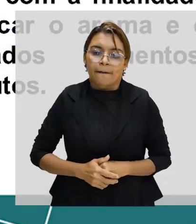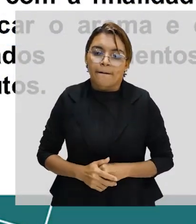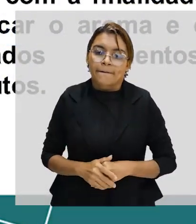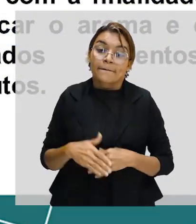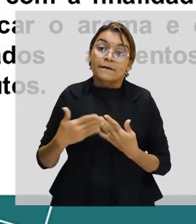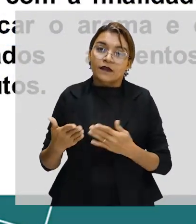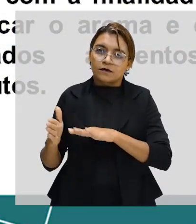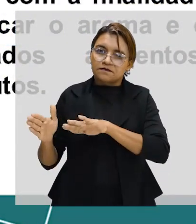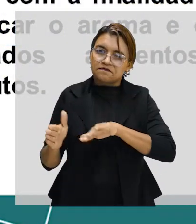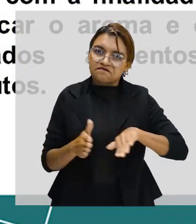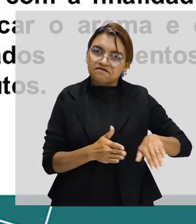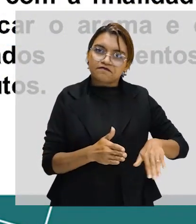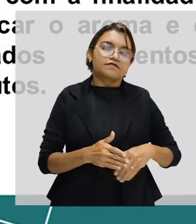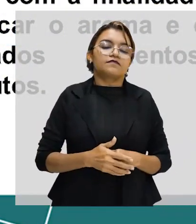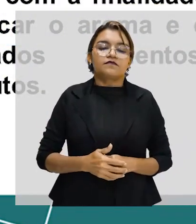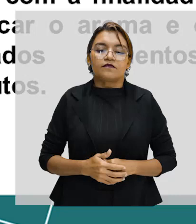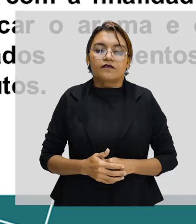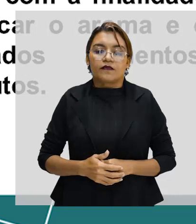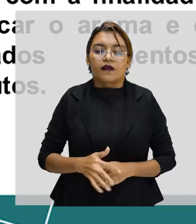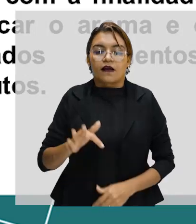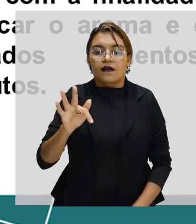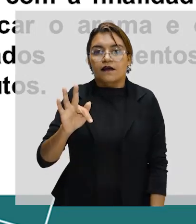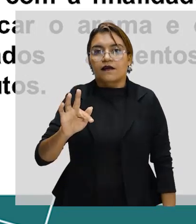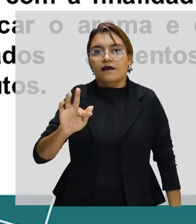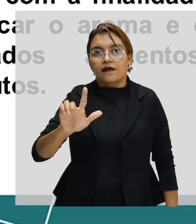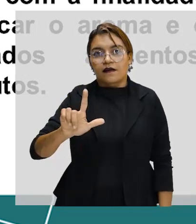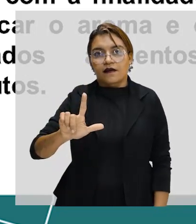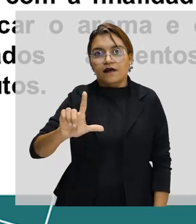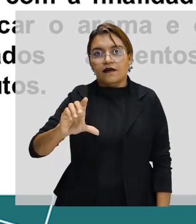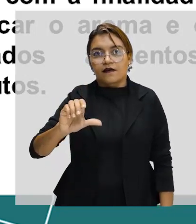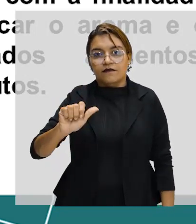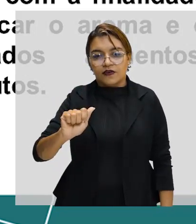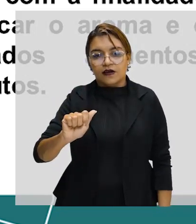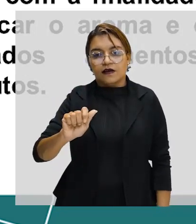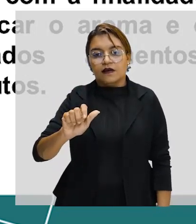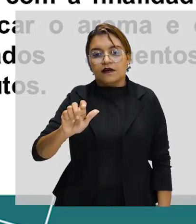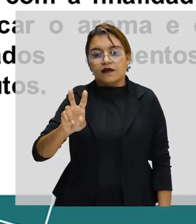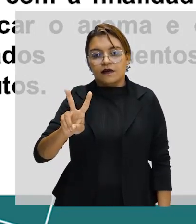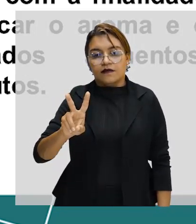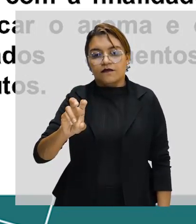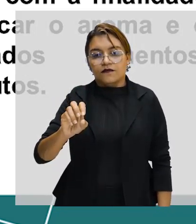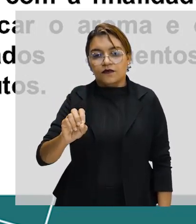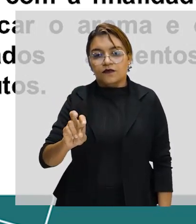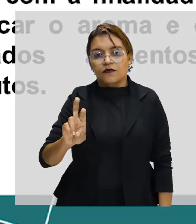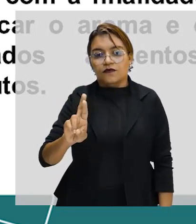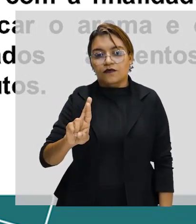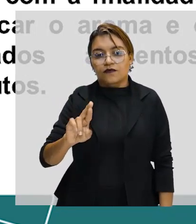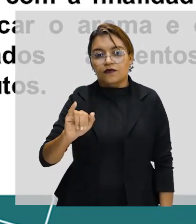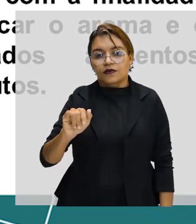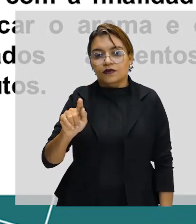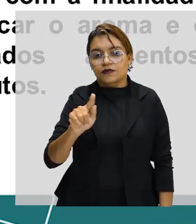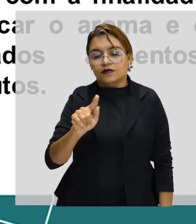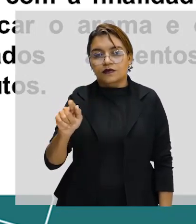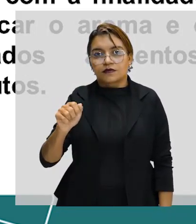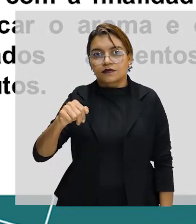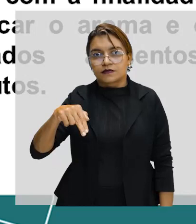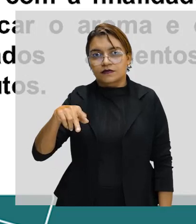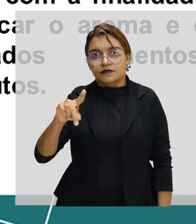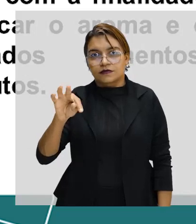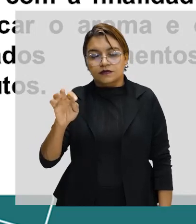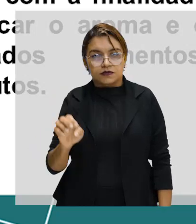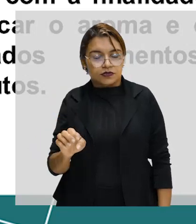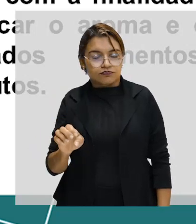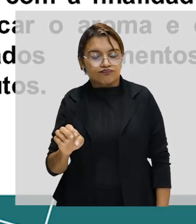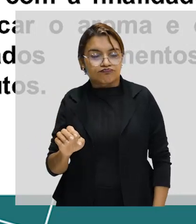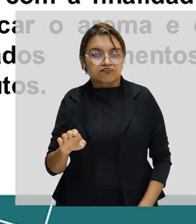dos perfumes, vamos falar agora dos flavorizantes, né? E esse é o termo que no início do vídeo eu falei assim, talvez você